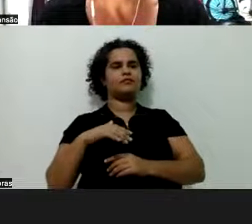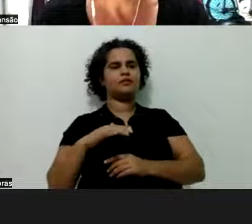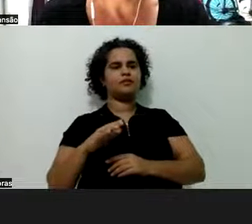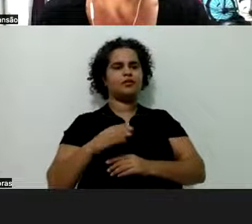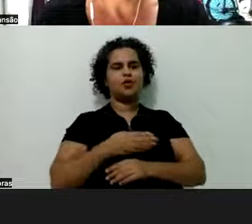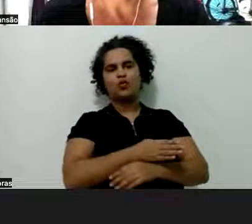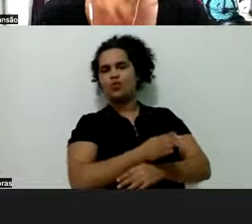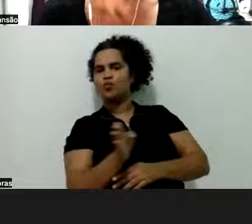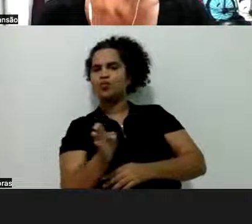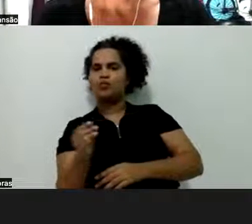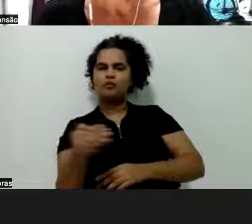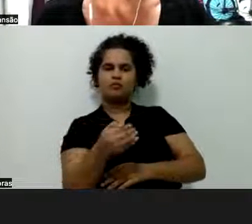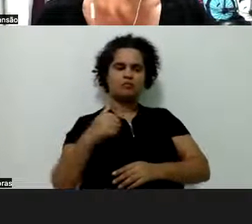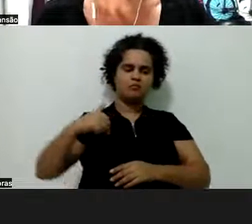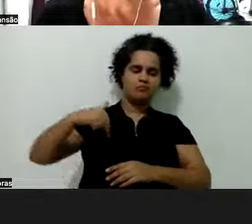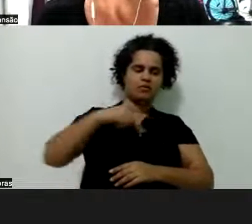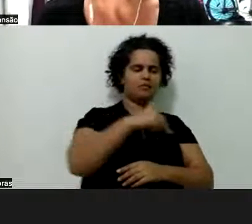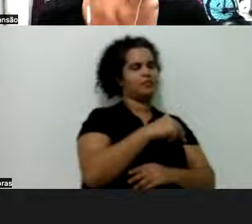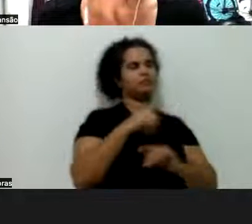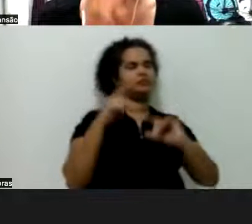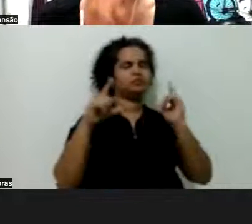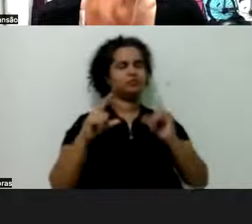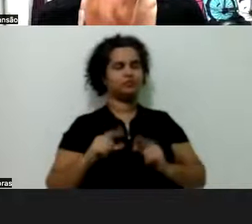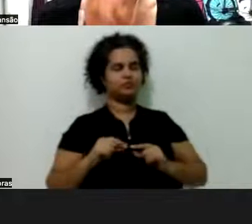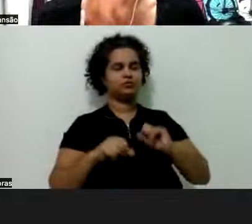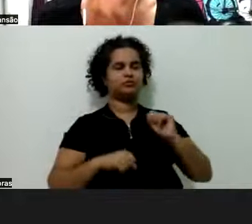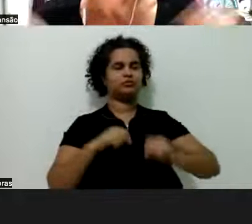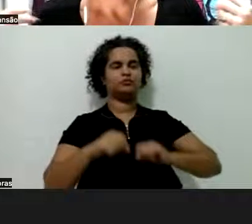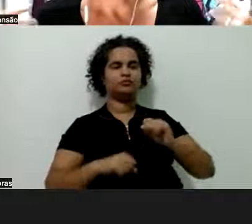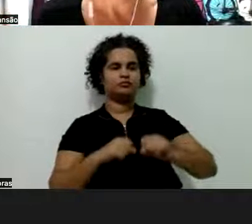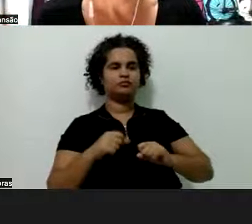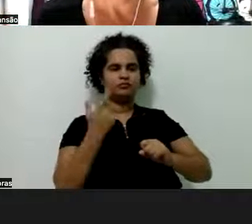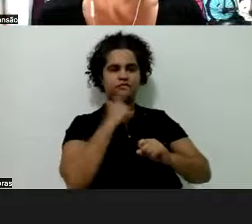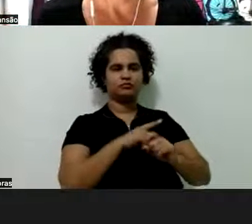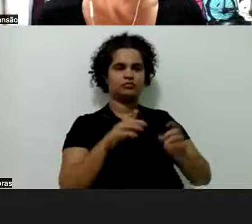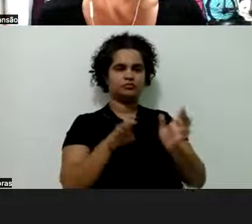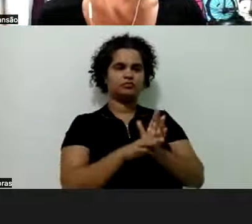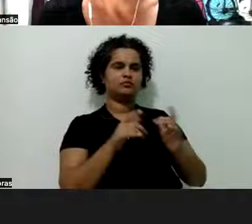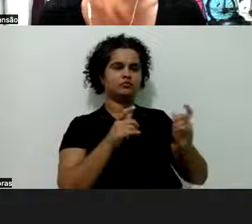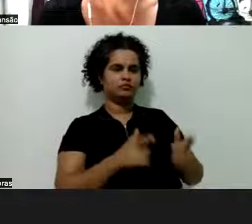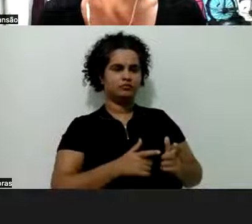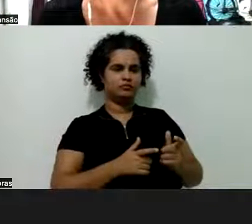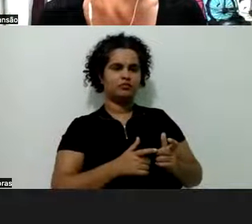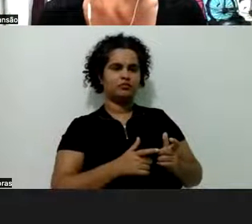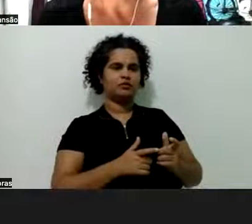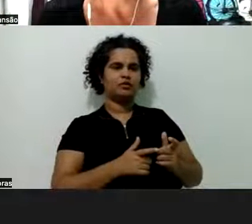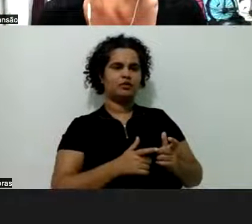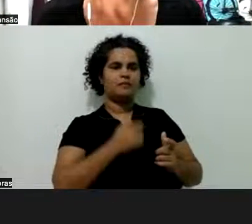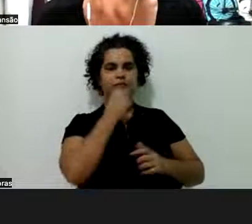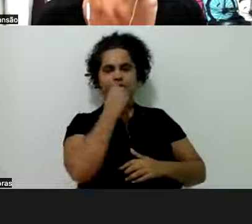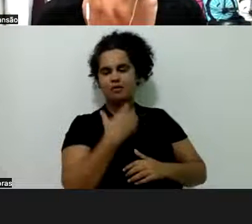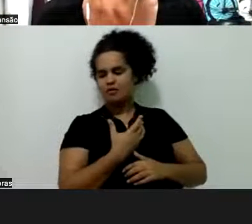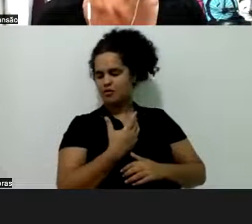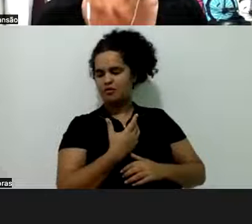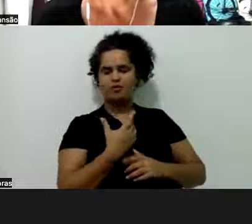reduzindo travessias, e fazendo as ciclovias chegarem nesses lugares, imaginando que esses pontos são bons pontos para